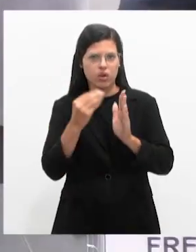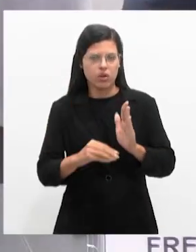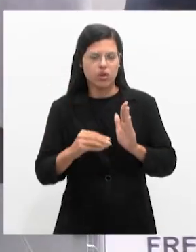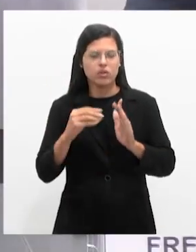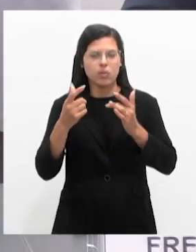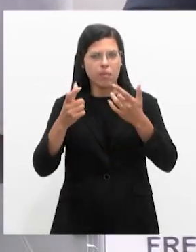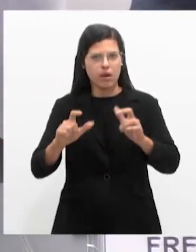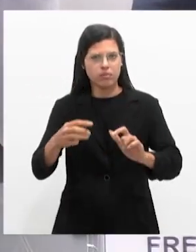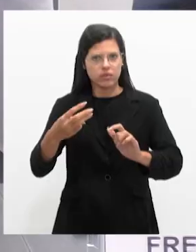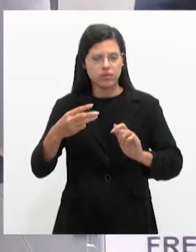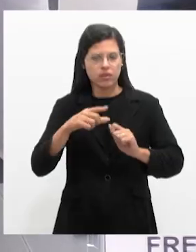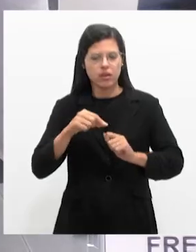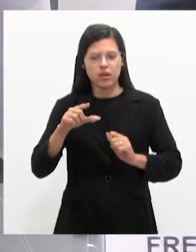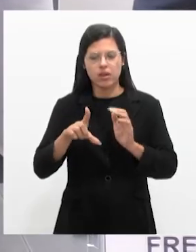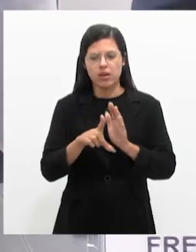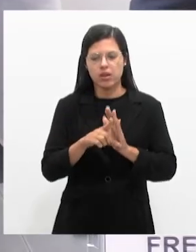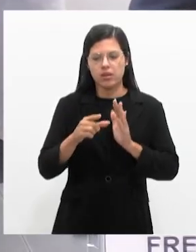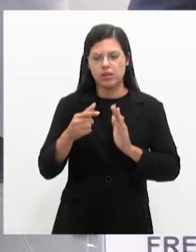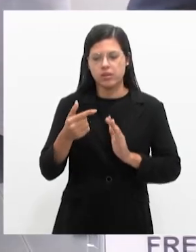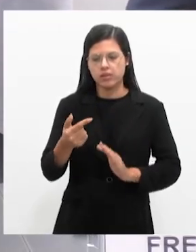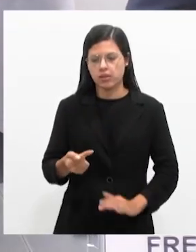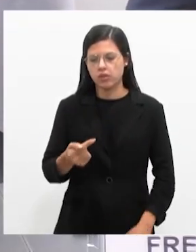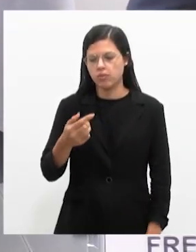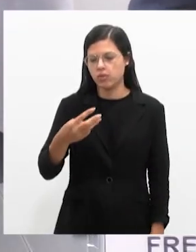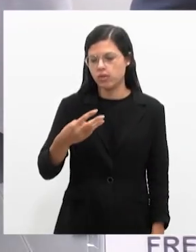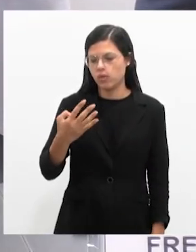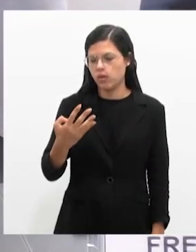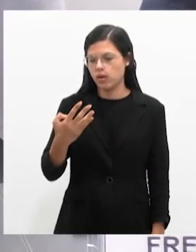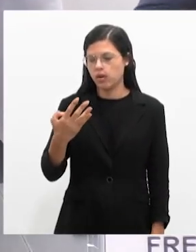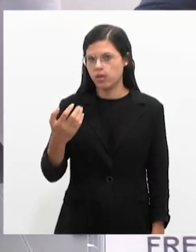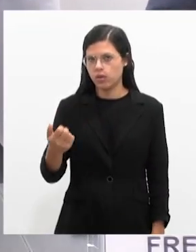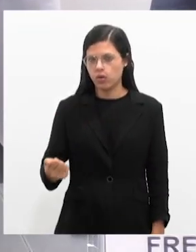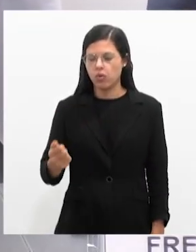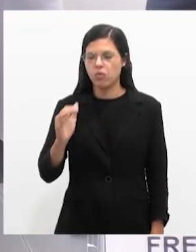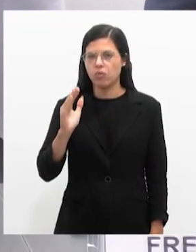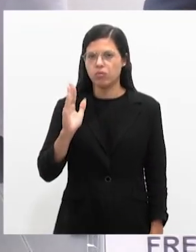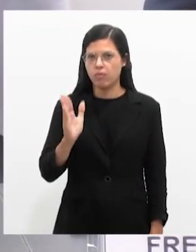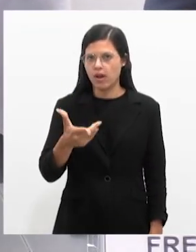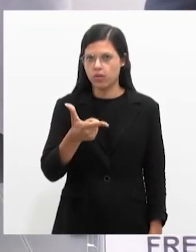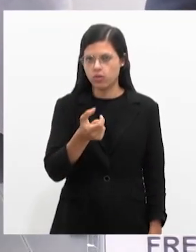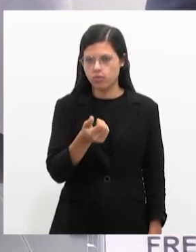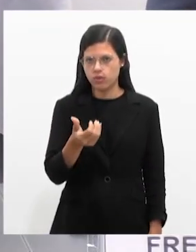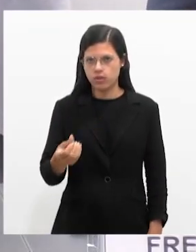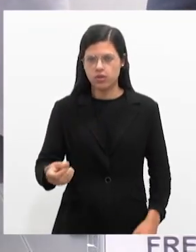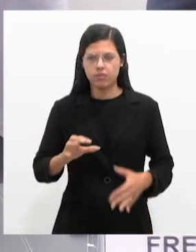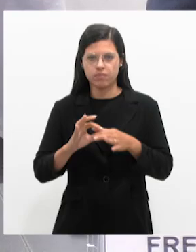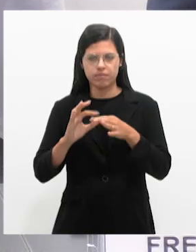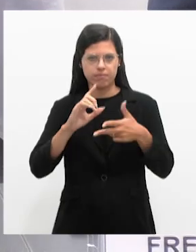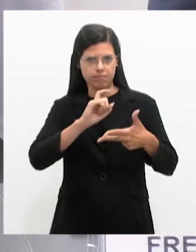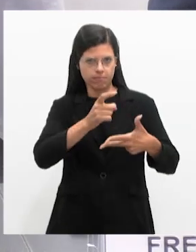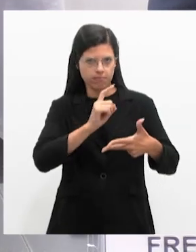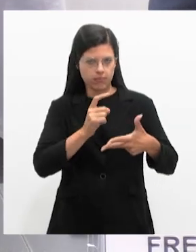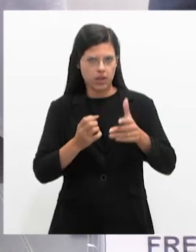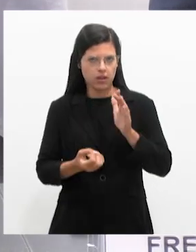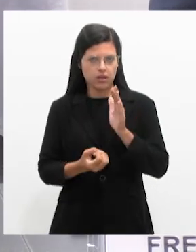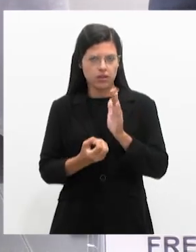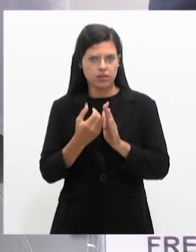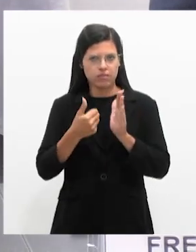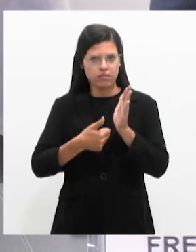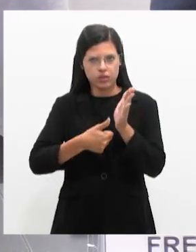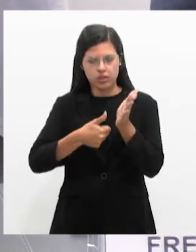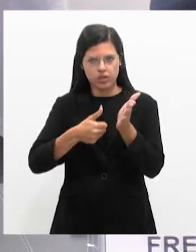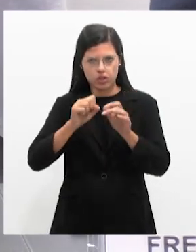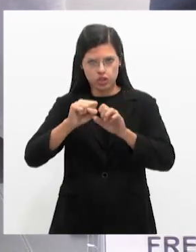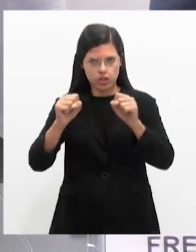3º da Lei 7.341, de 14 de julho de 16, que autoriza o Poder Executivo a implantar o sistema biométrico de identificação